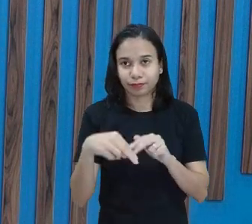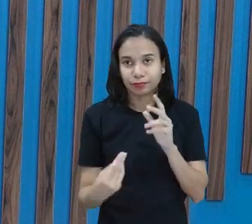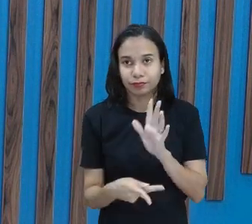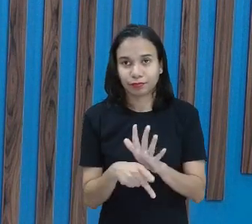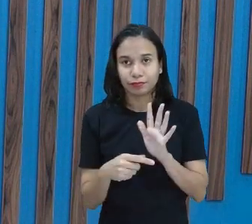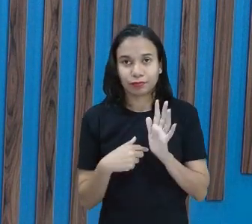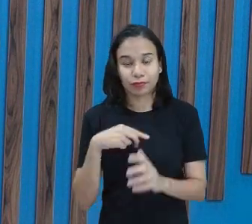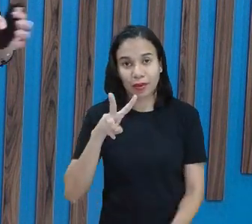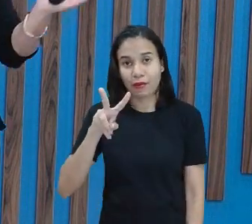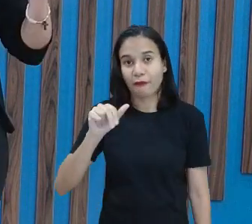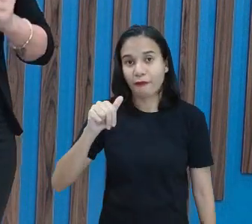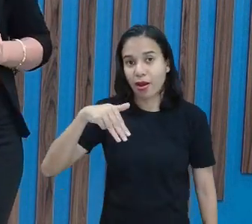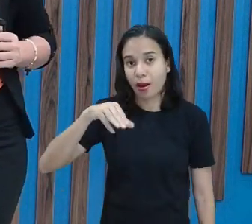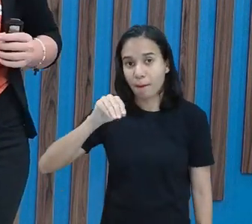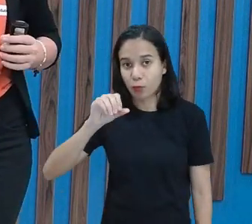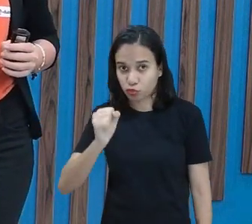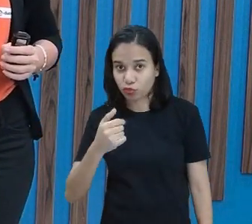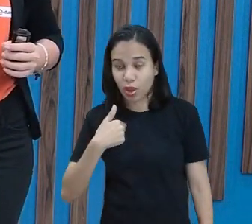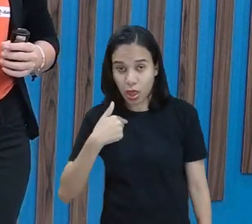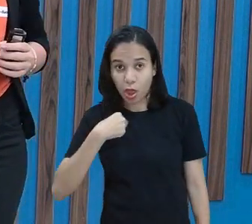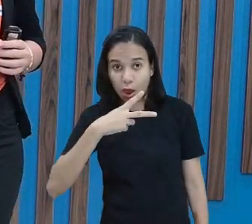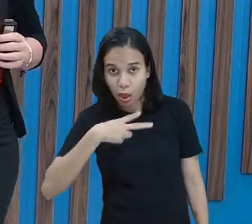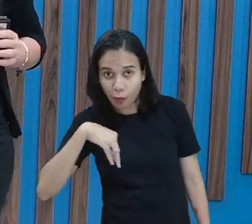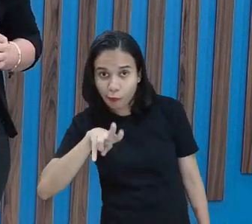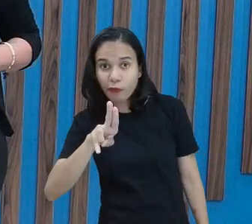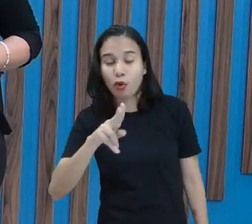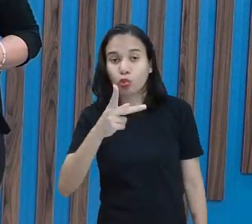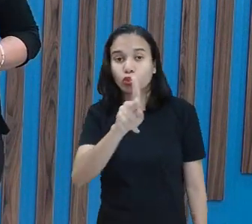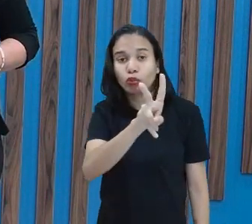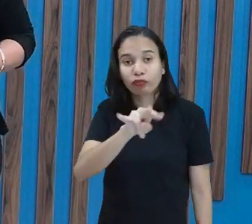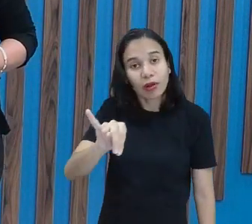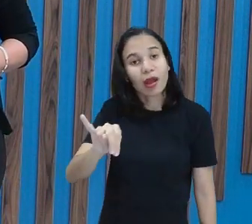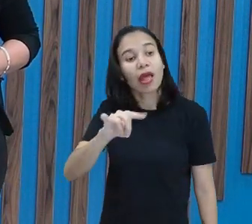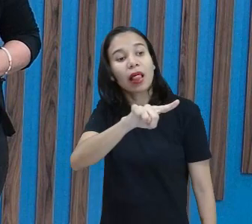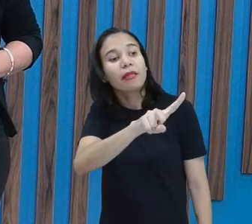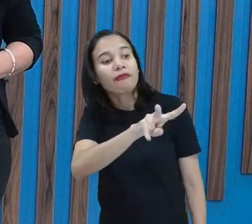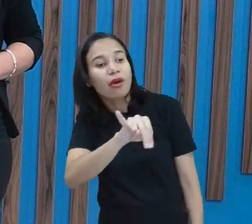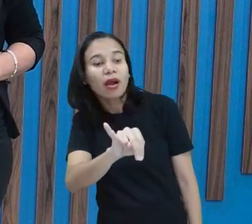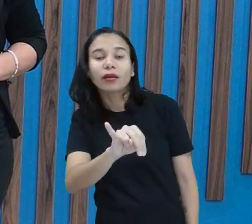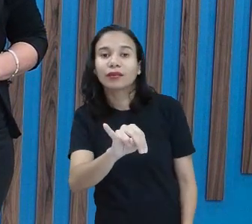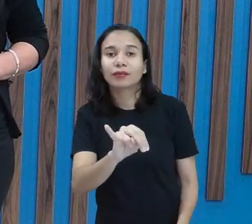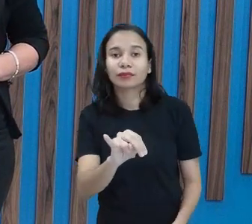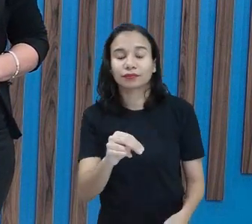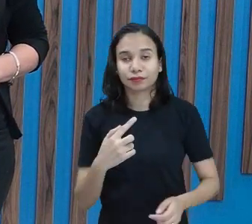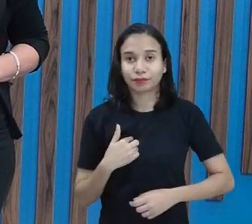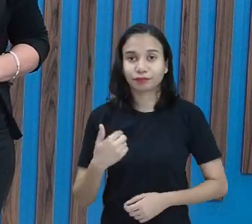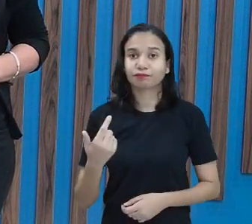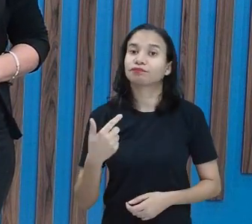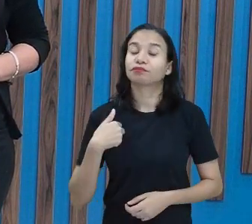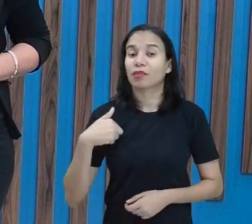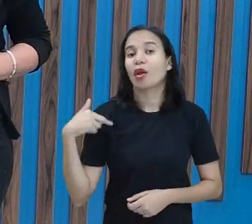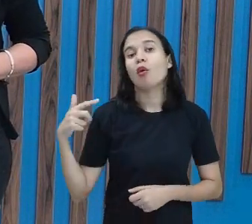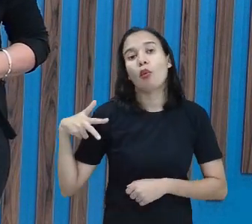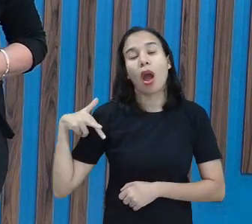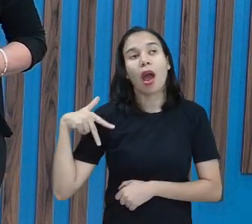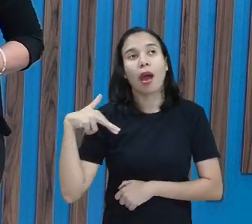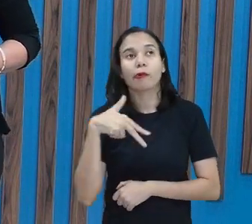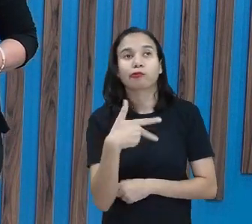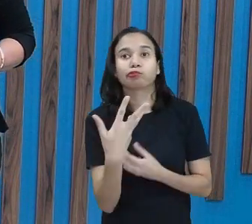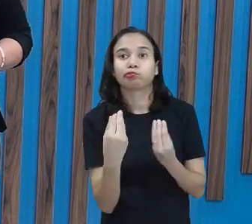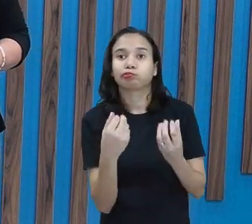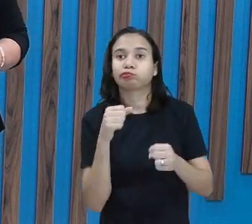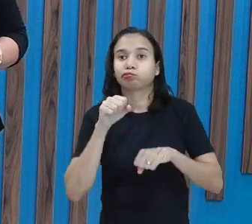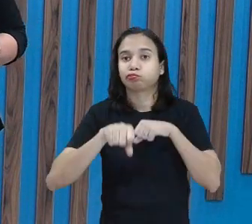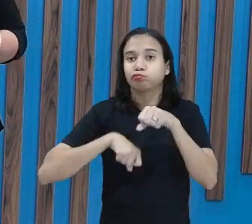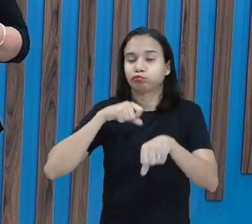destacar o vamos. Eu vou, tu vais, ele vais. Tá certo também. Eu ando muito de bicicleta,